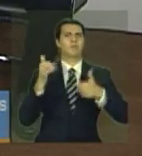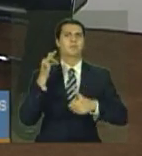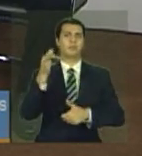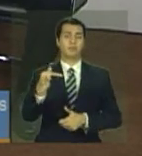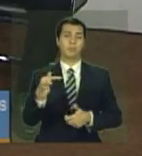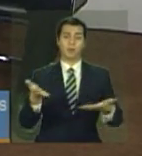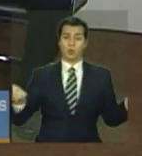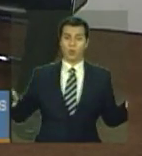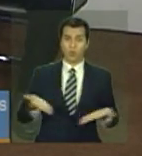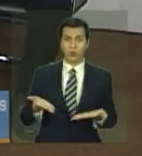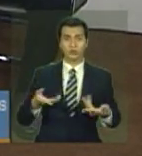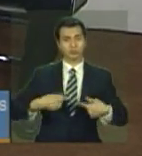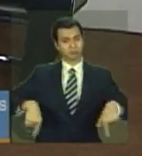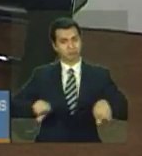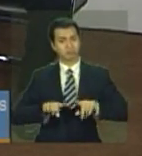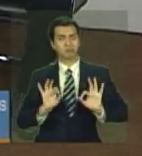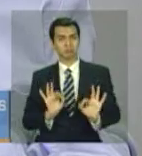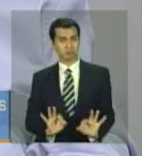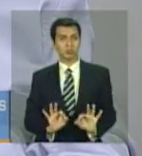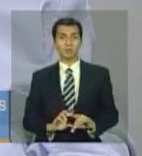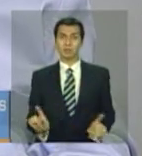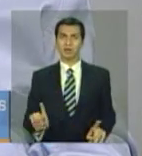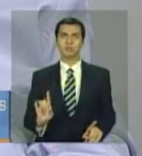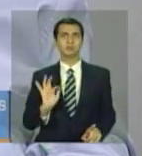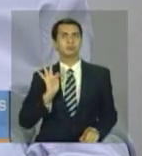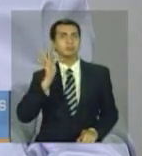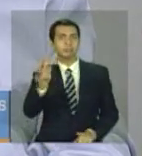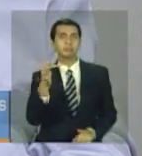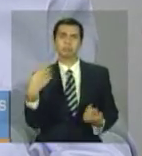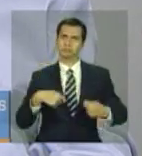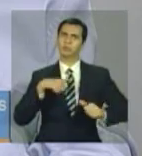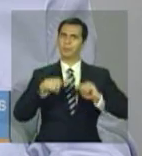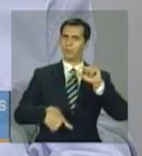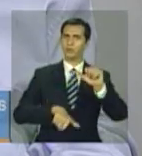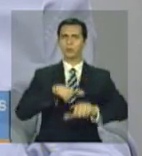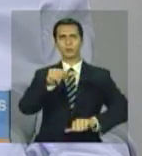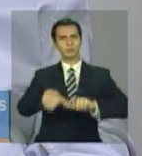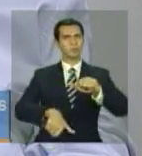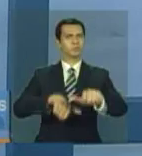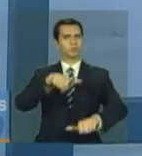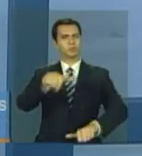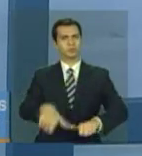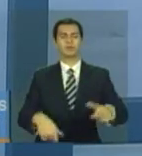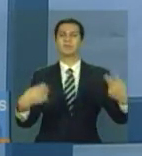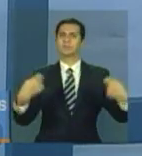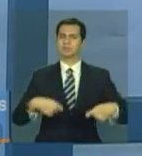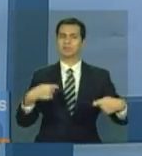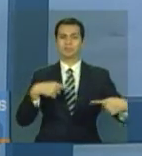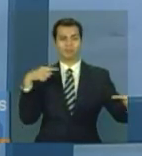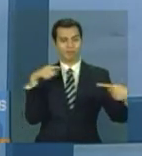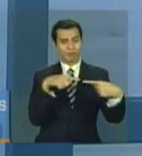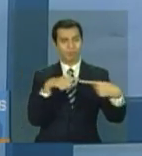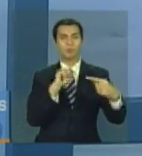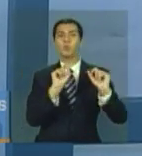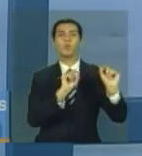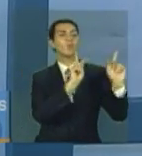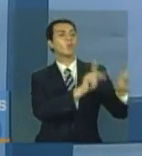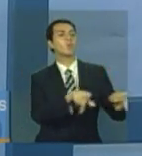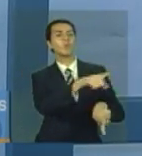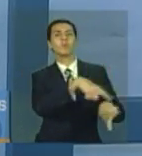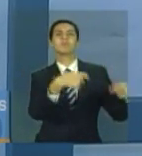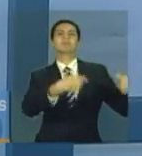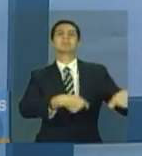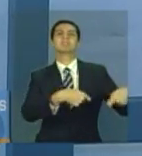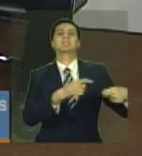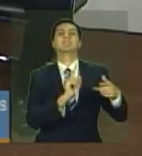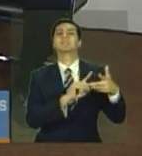mais capaz de atender e temos que estar bem, realmente pensando em novos modelos de atendimento. Tem que ser funcional de acordo com a necessidade de cada localidade.